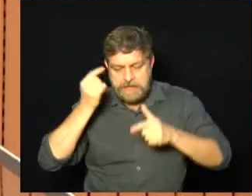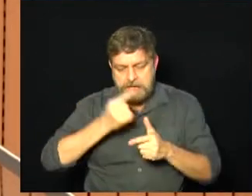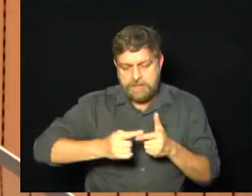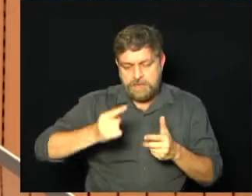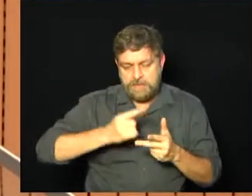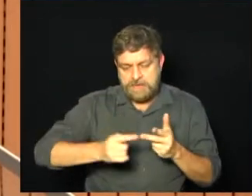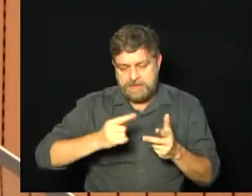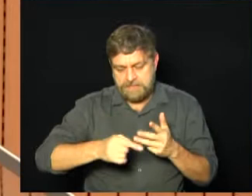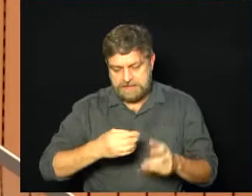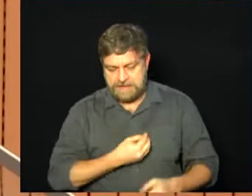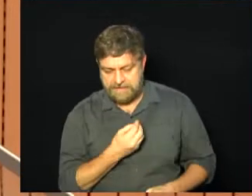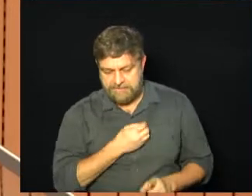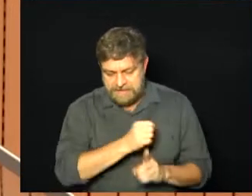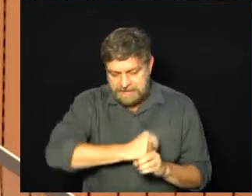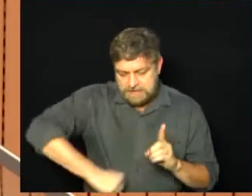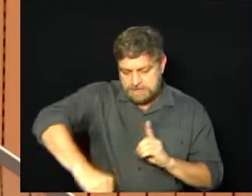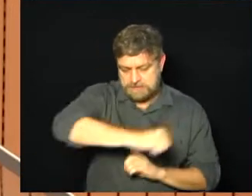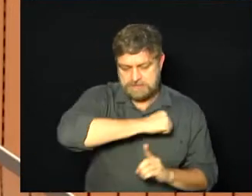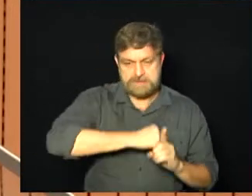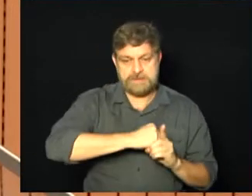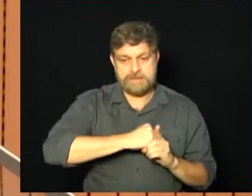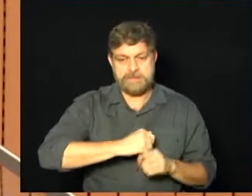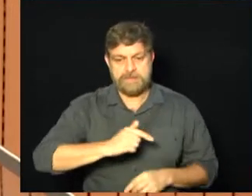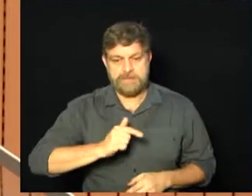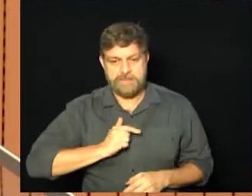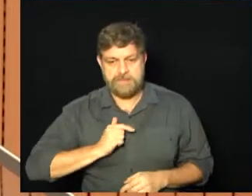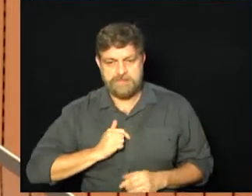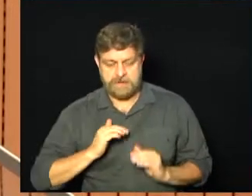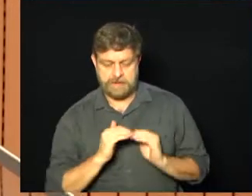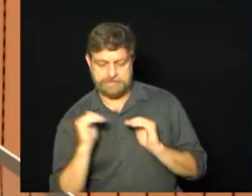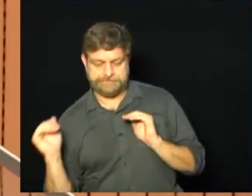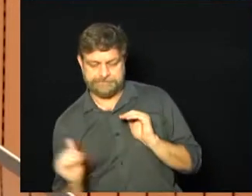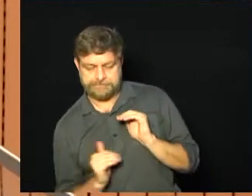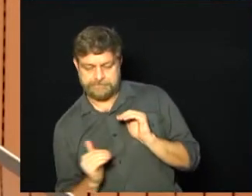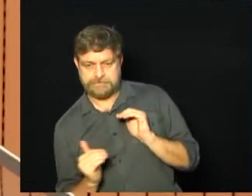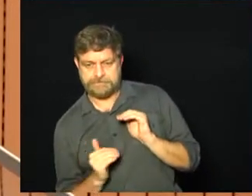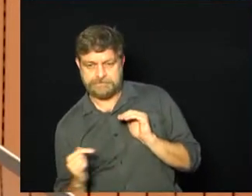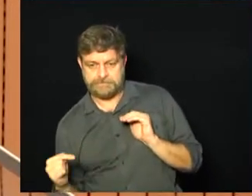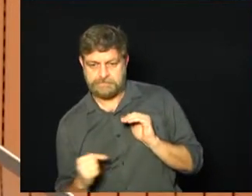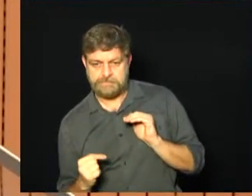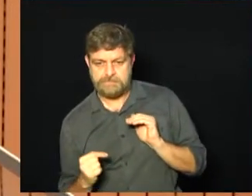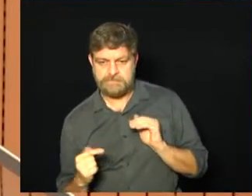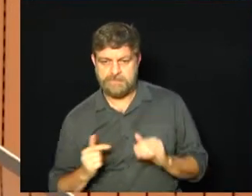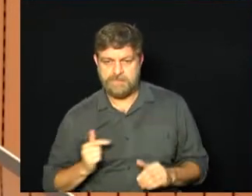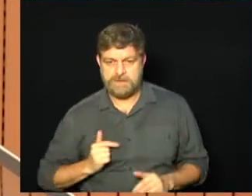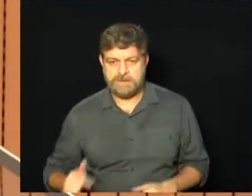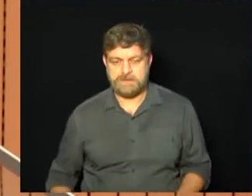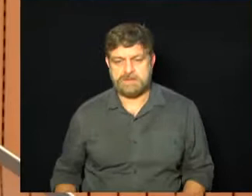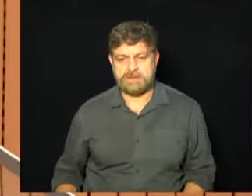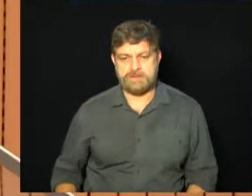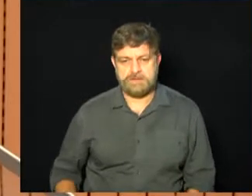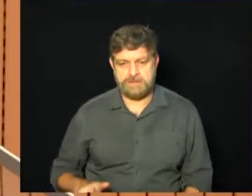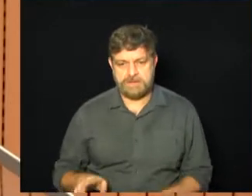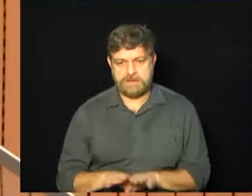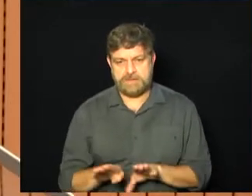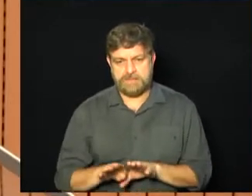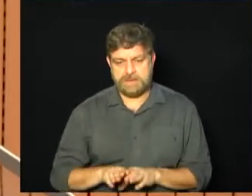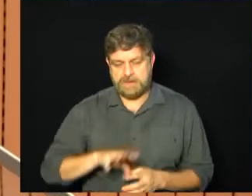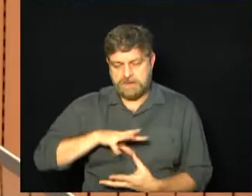em sociedade, rebaixando a plano inferior a intervenção metafísica e